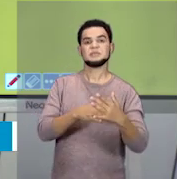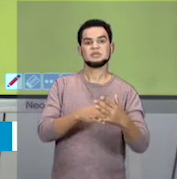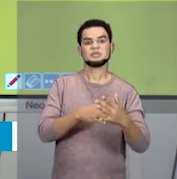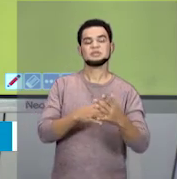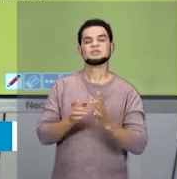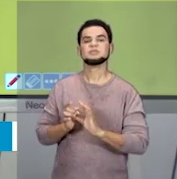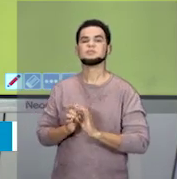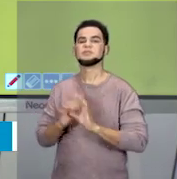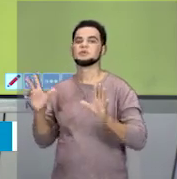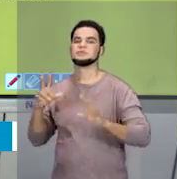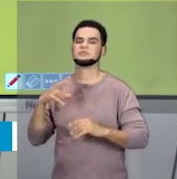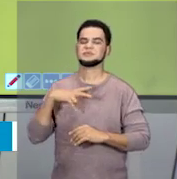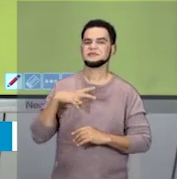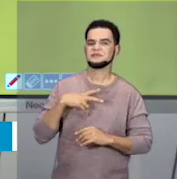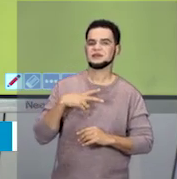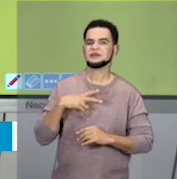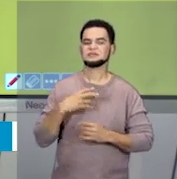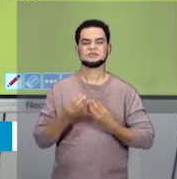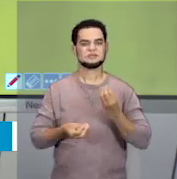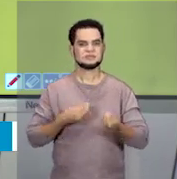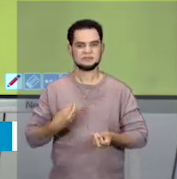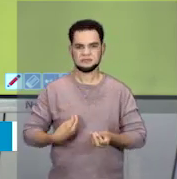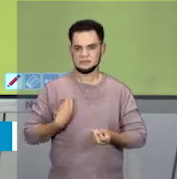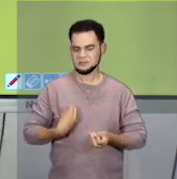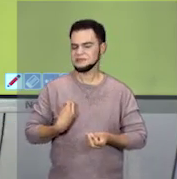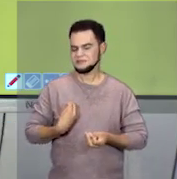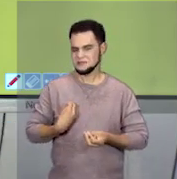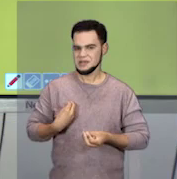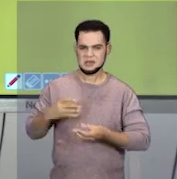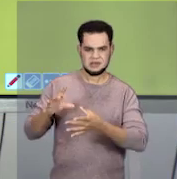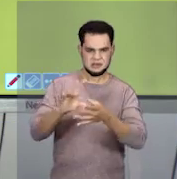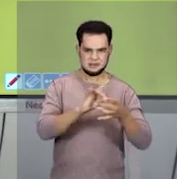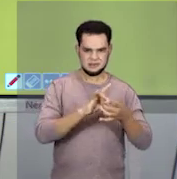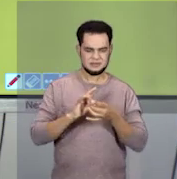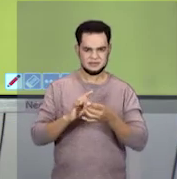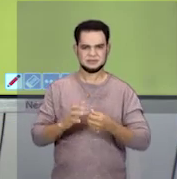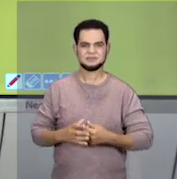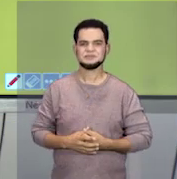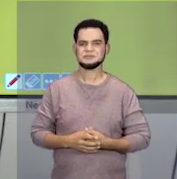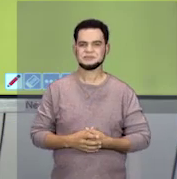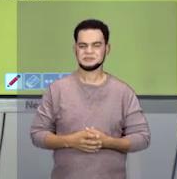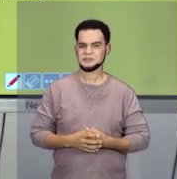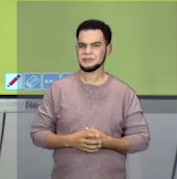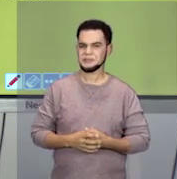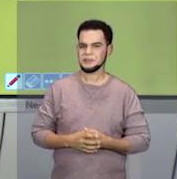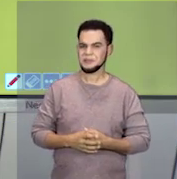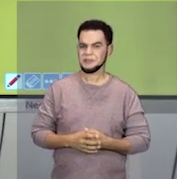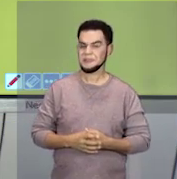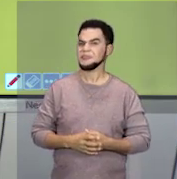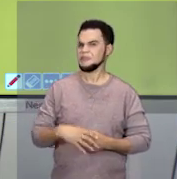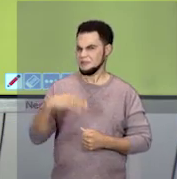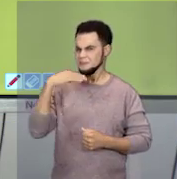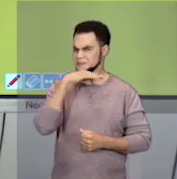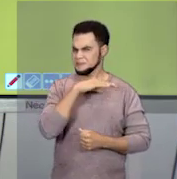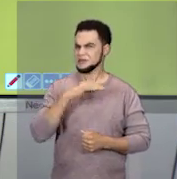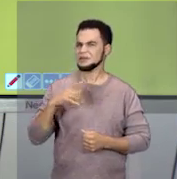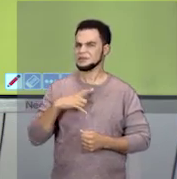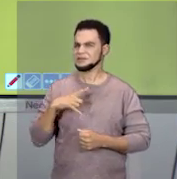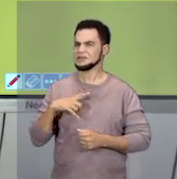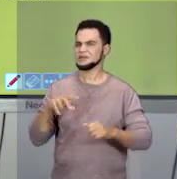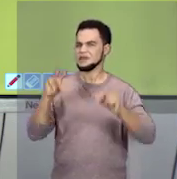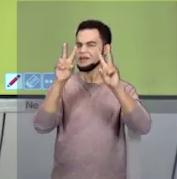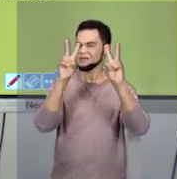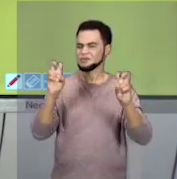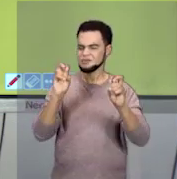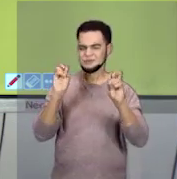privado de viver em rede. Perceberam, gente? Então, que eu tenho um assunto central, que eu tenho